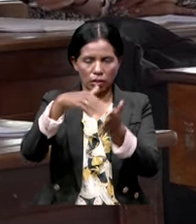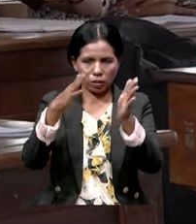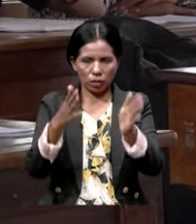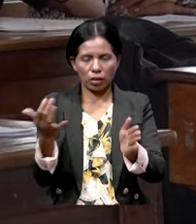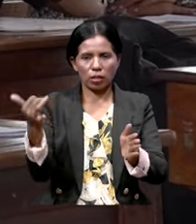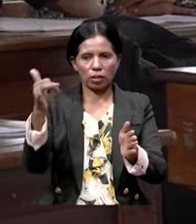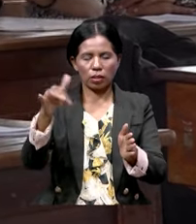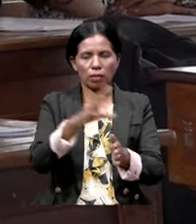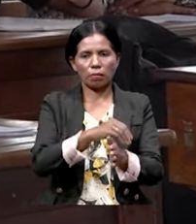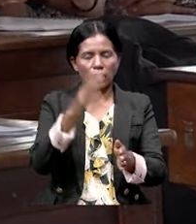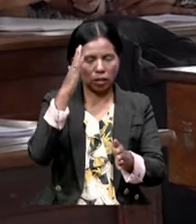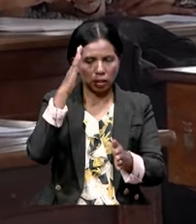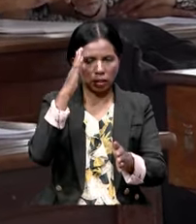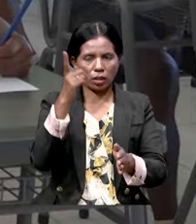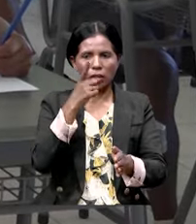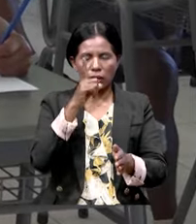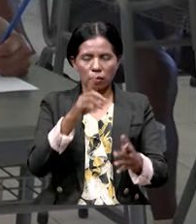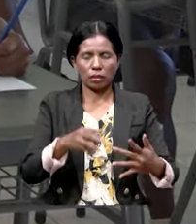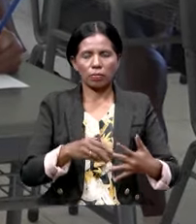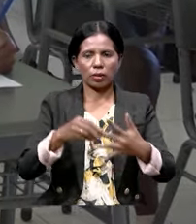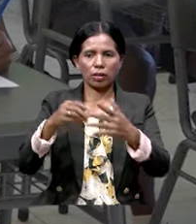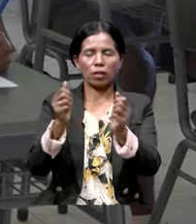bele domina Lian Oficial Rolais Liu.